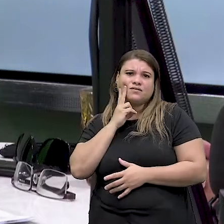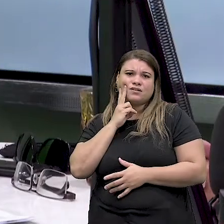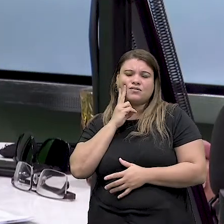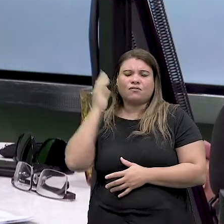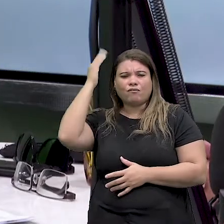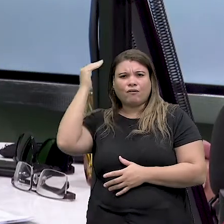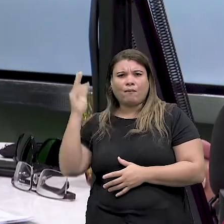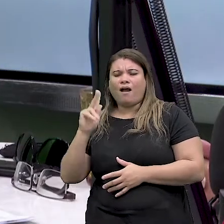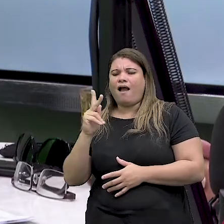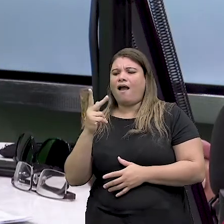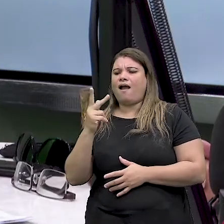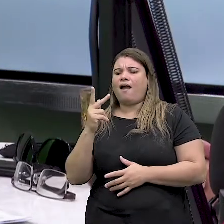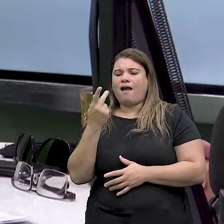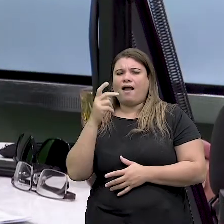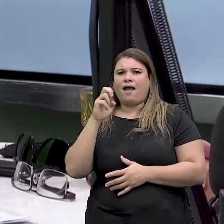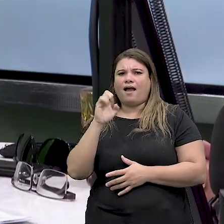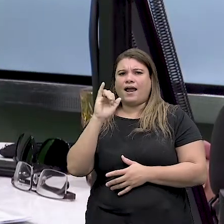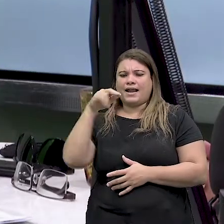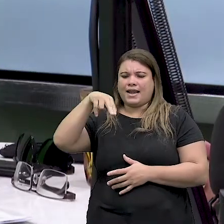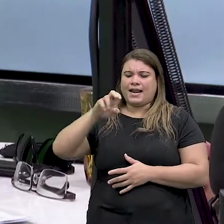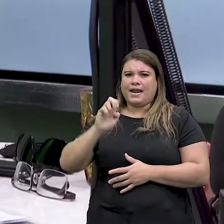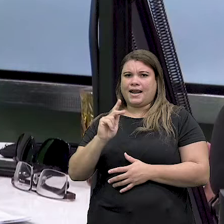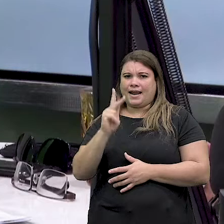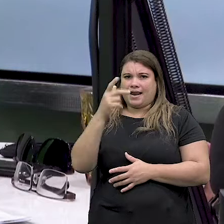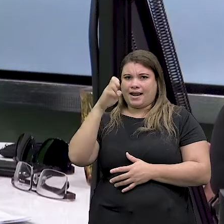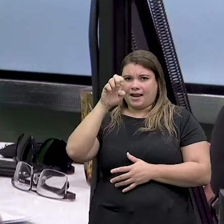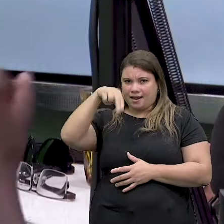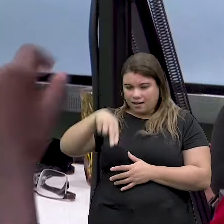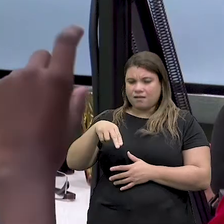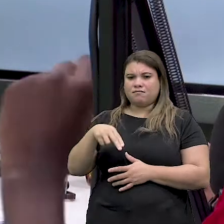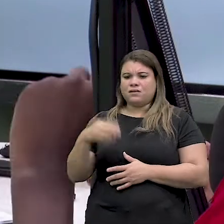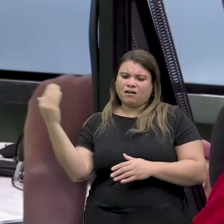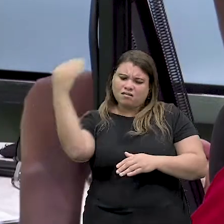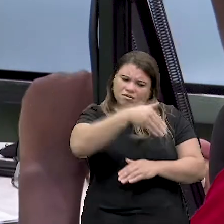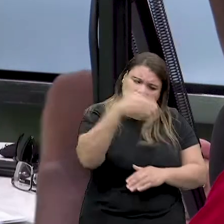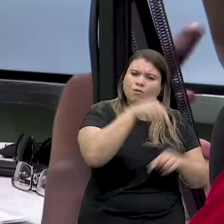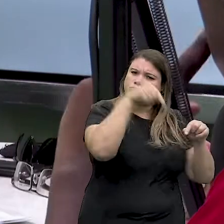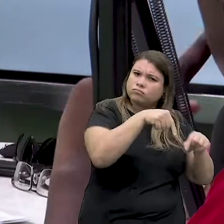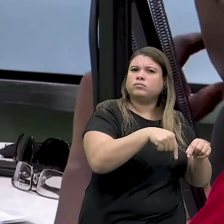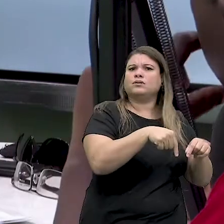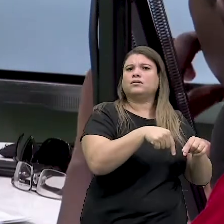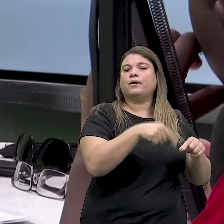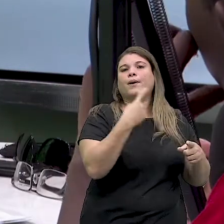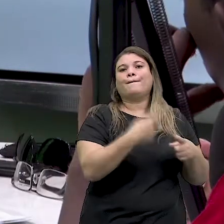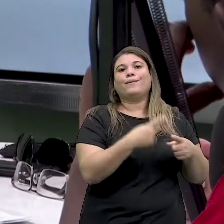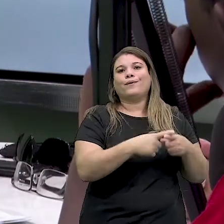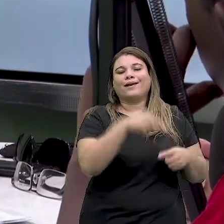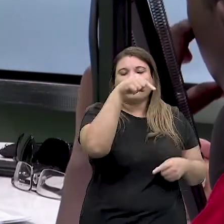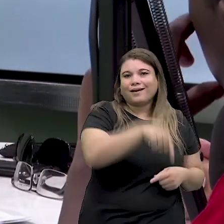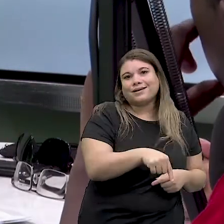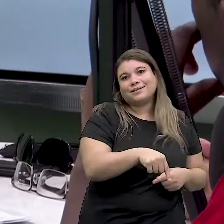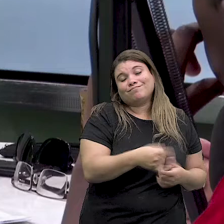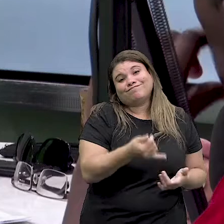Então não vai vir para Valadares. Qual a última grande empresa que veio para Valadares? Laticínio, né? Por quê? Porque aqui tem uma